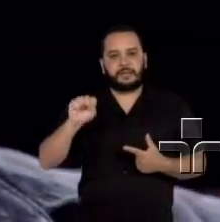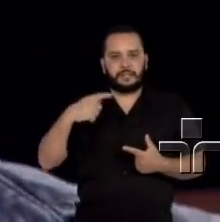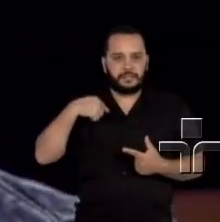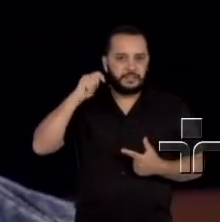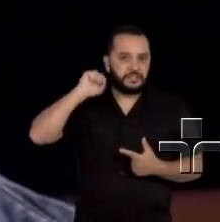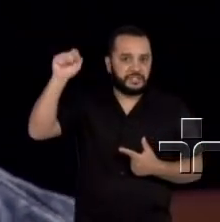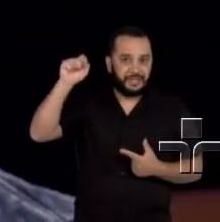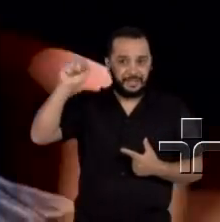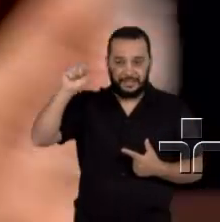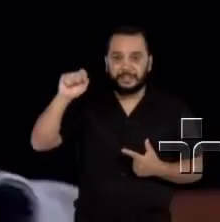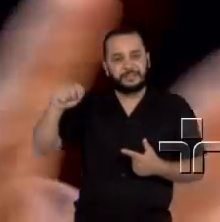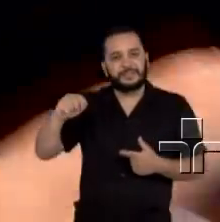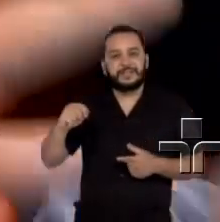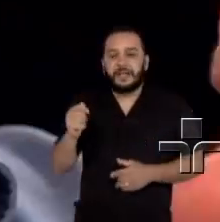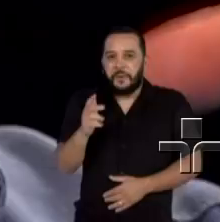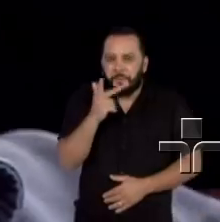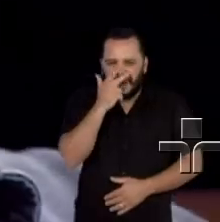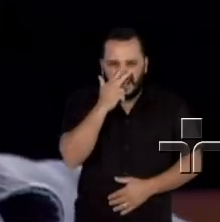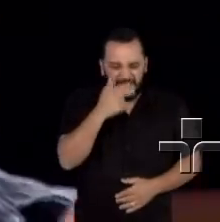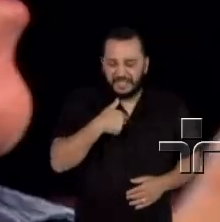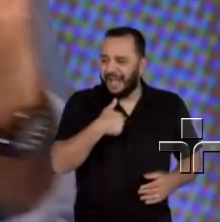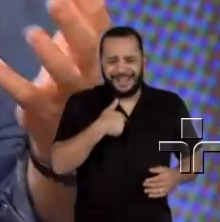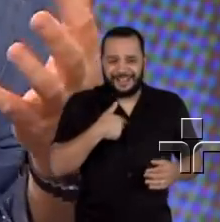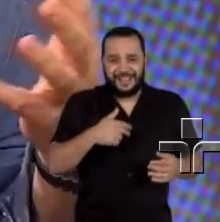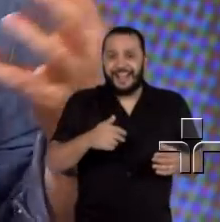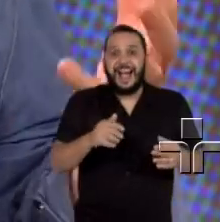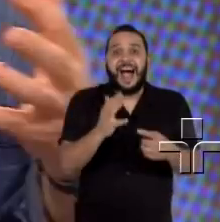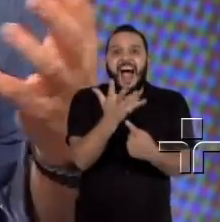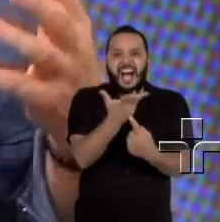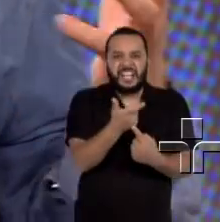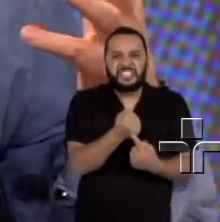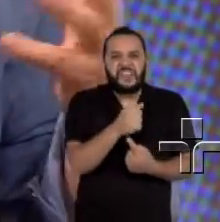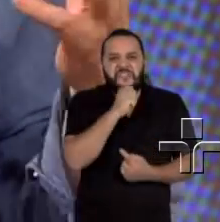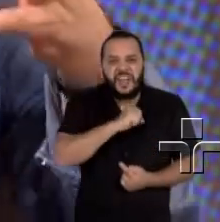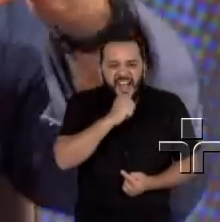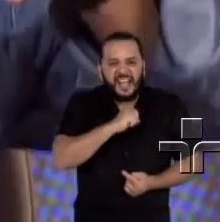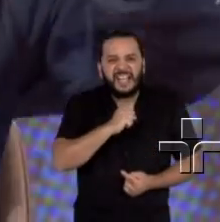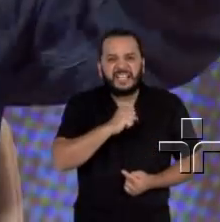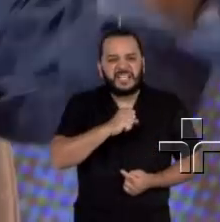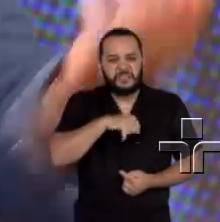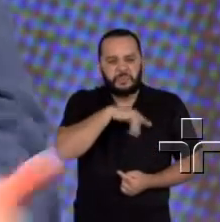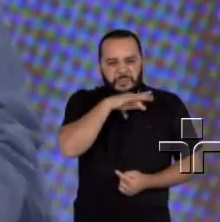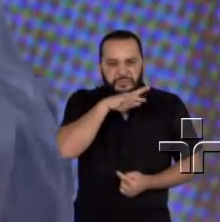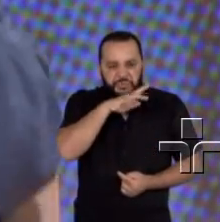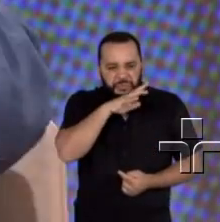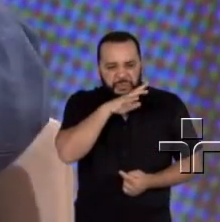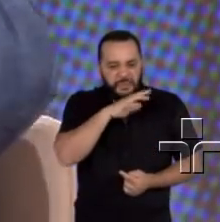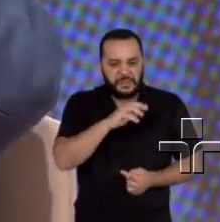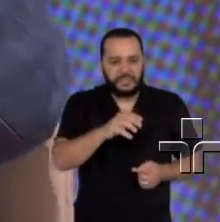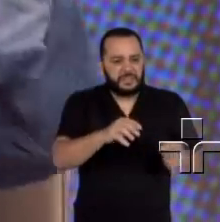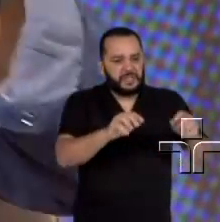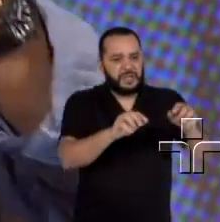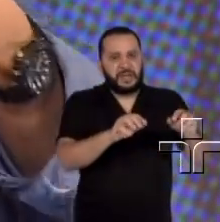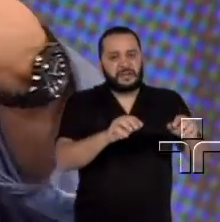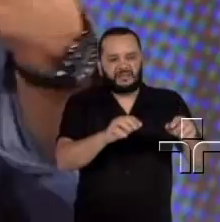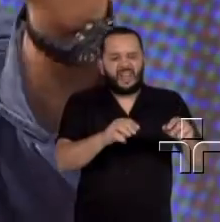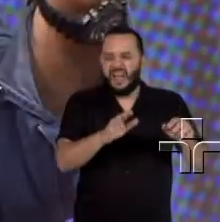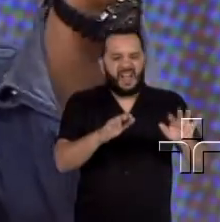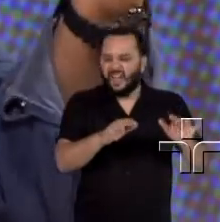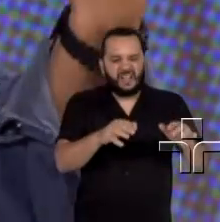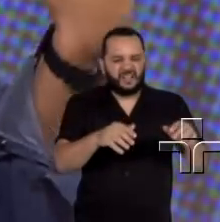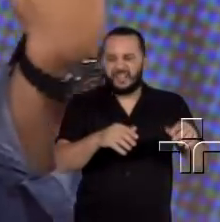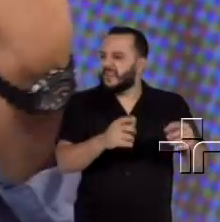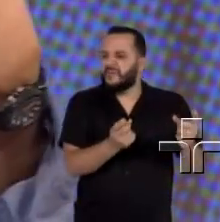eles faziam aqueles entulhos assim... a madeira, punha tudo num carro de boi e